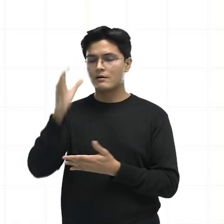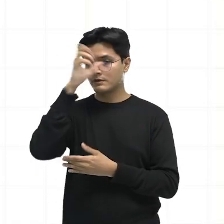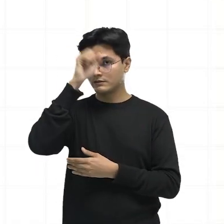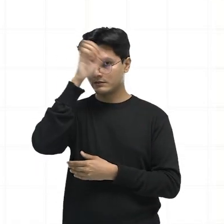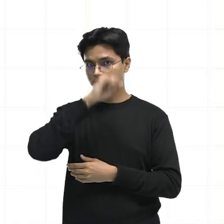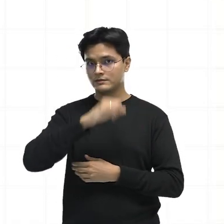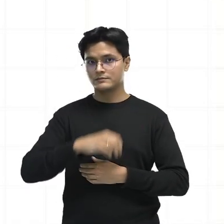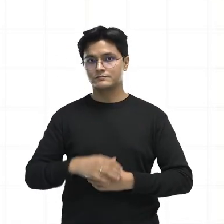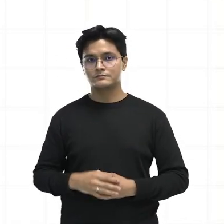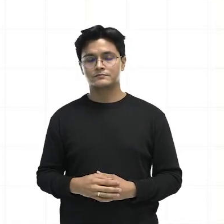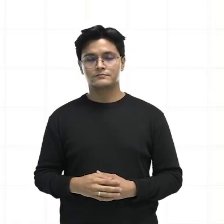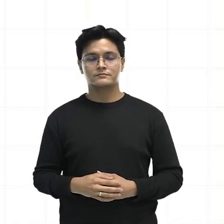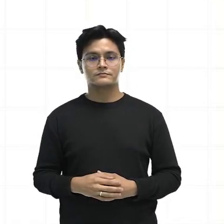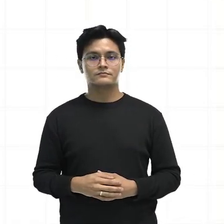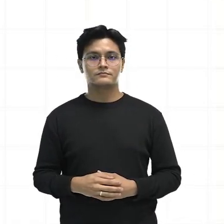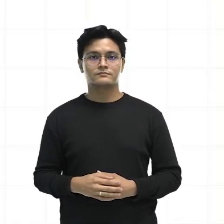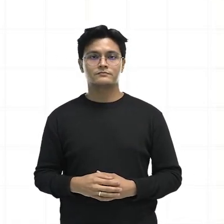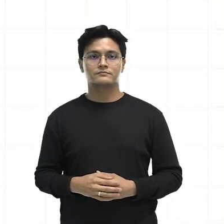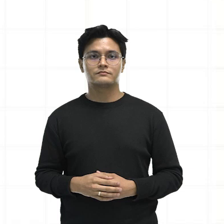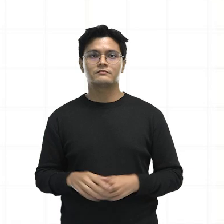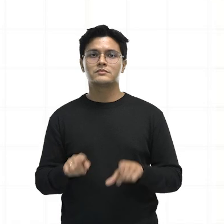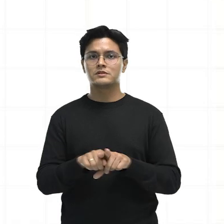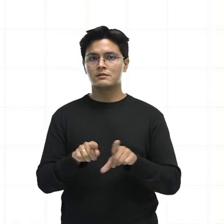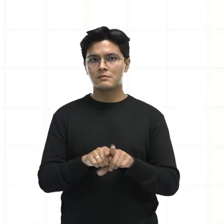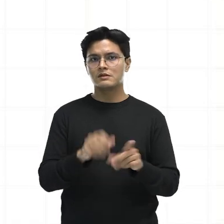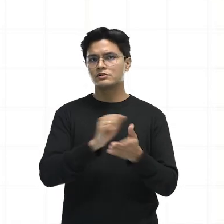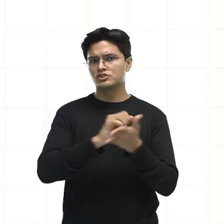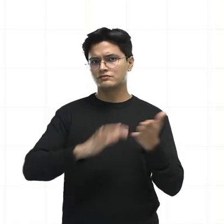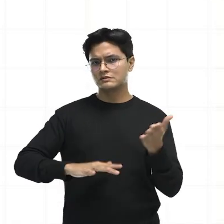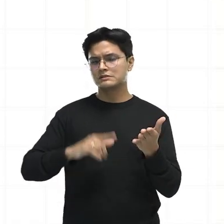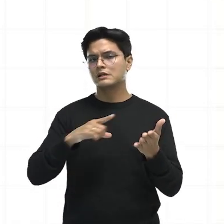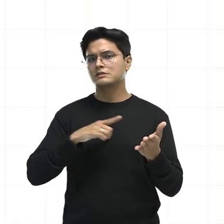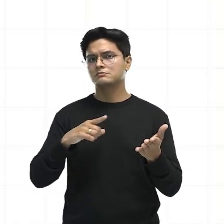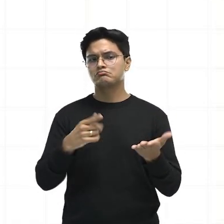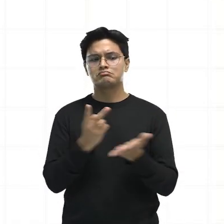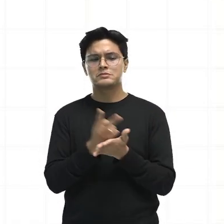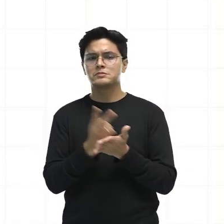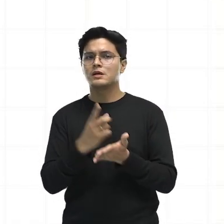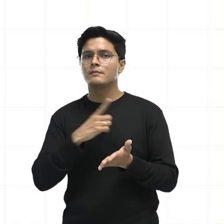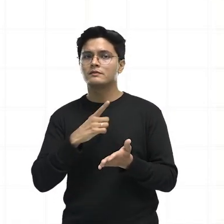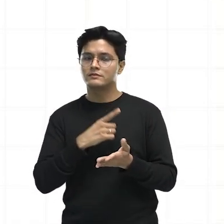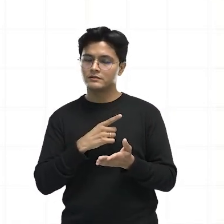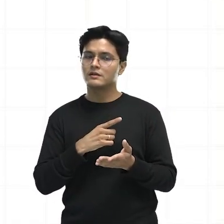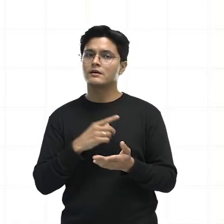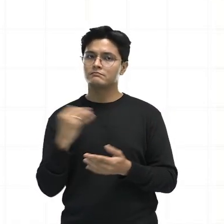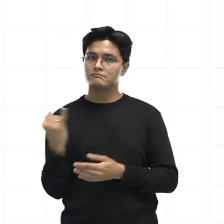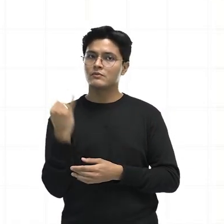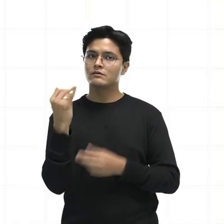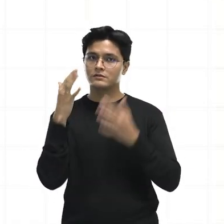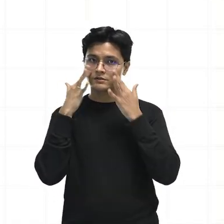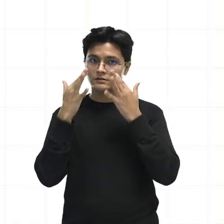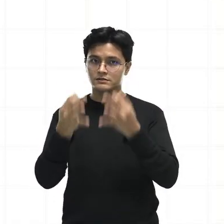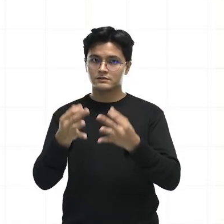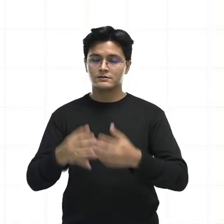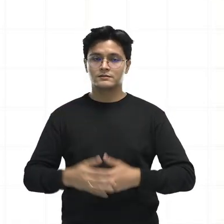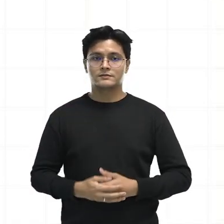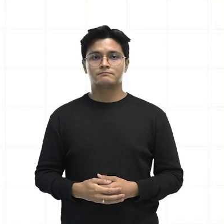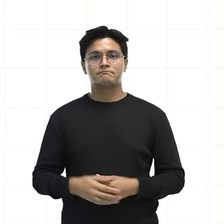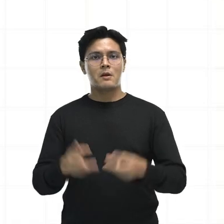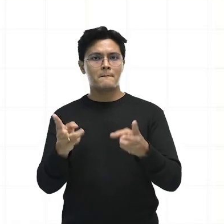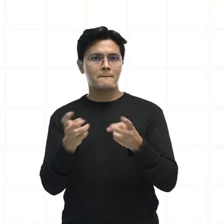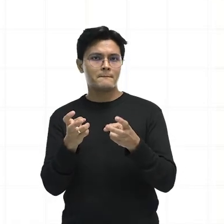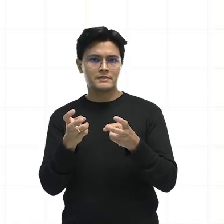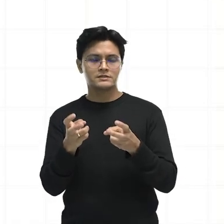aulas, que durante os exercícios sempre aparece e é importante a gente estar ligado aí, tá bom? Vamos seguindo. Perceba